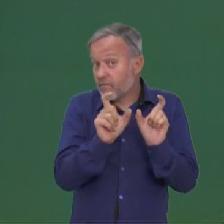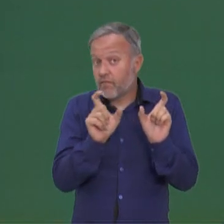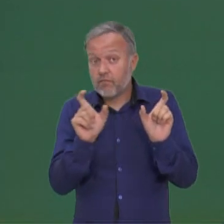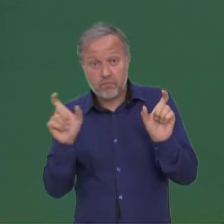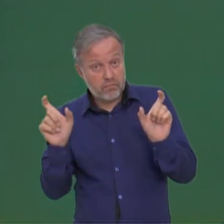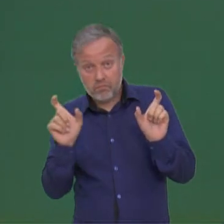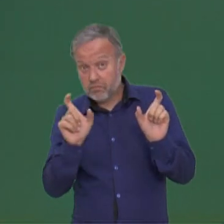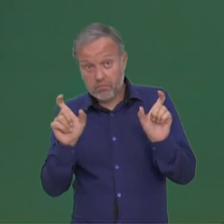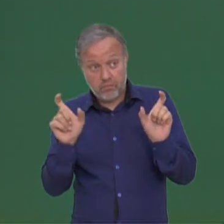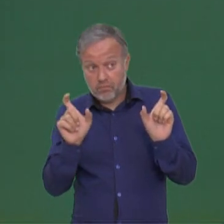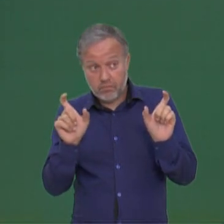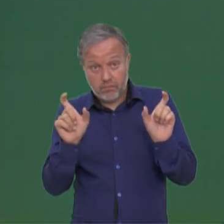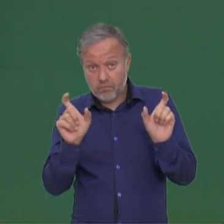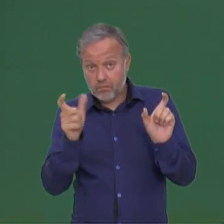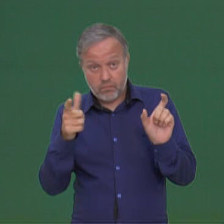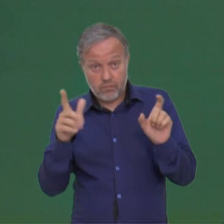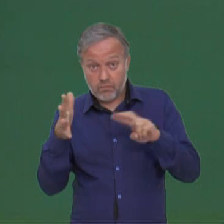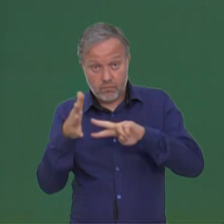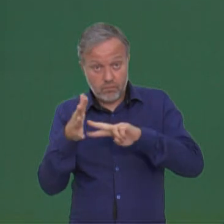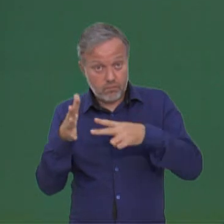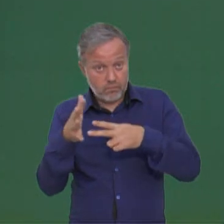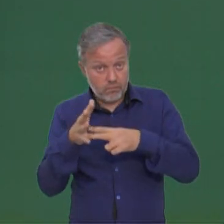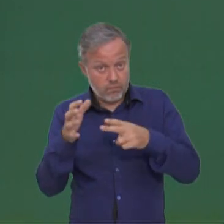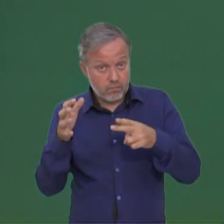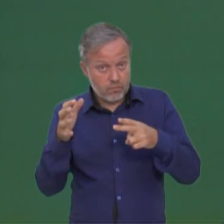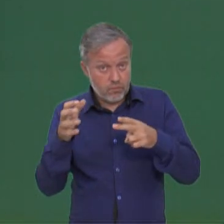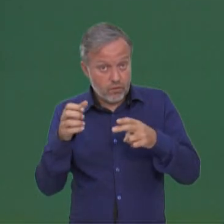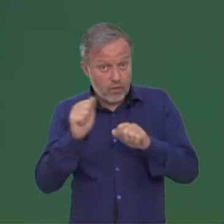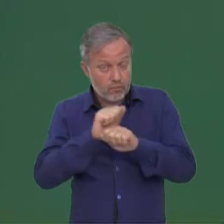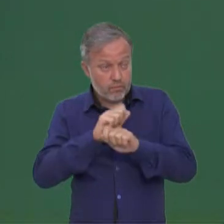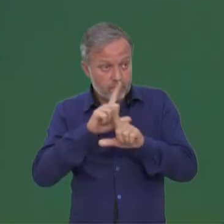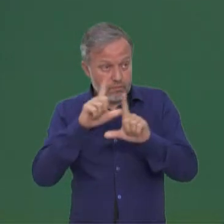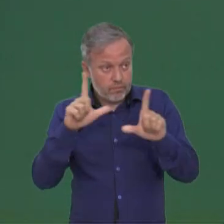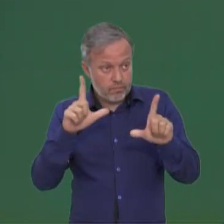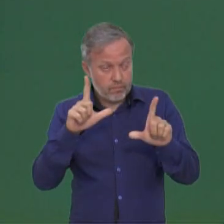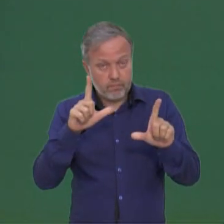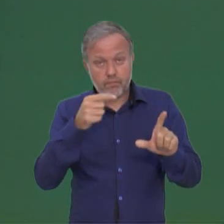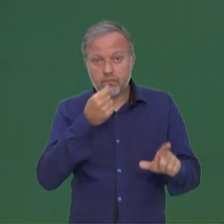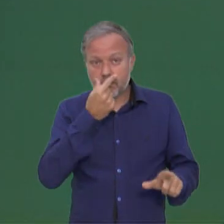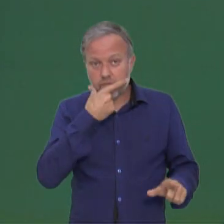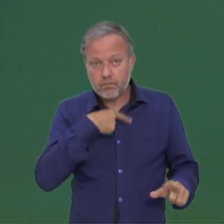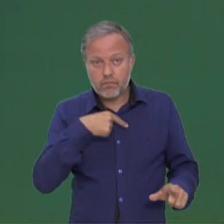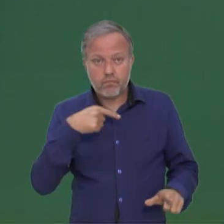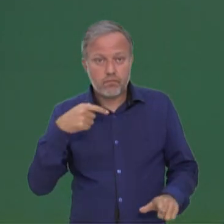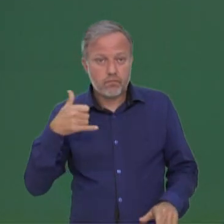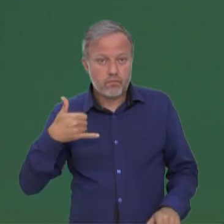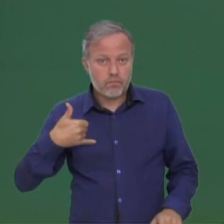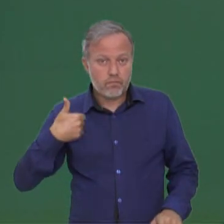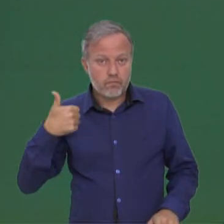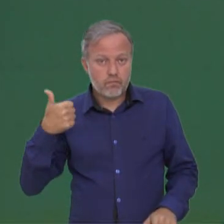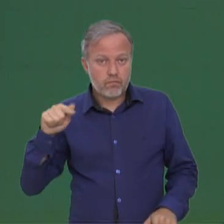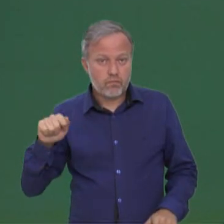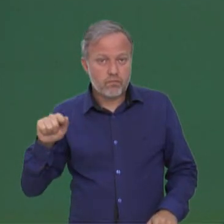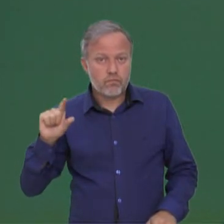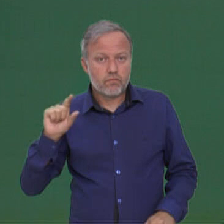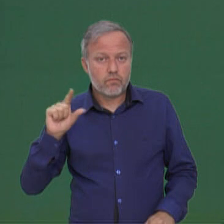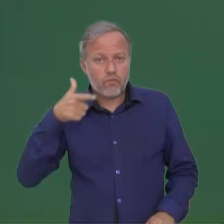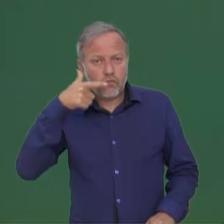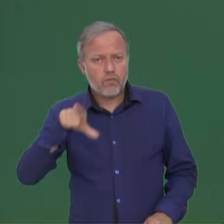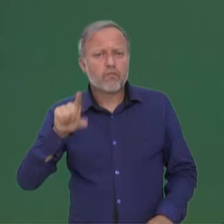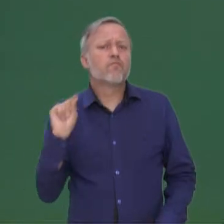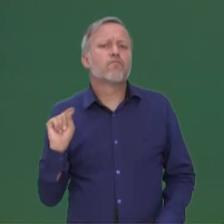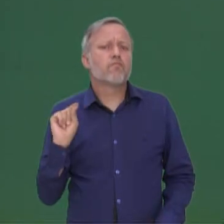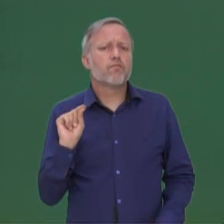frase, né? Porque ela não tem sentido completo. Machado de Assis, aos 17 anos, conseguiu. Conseguiu o